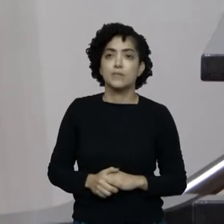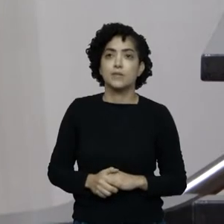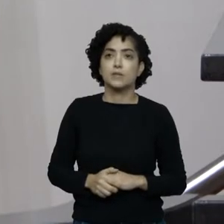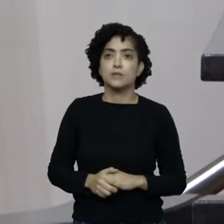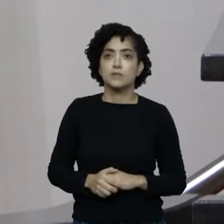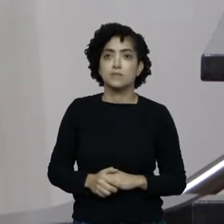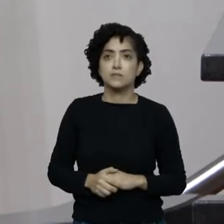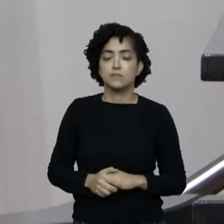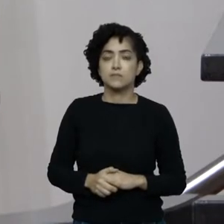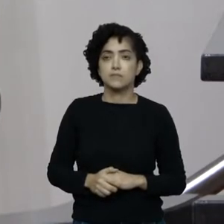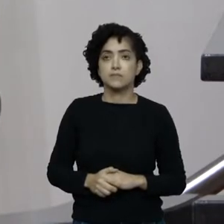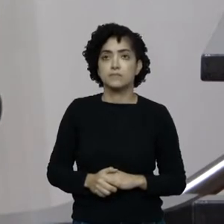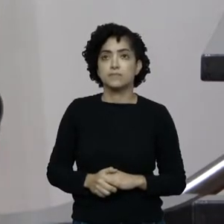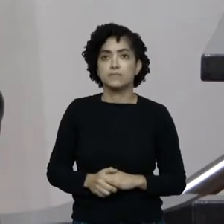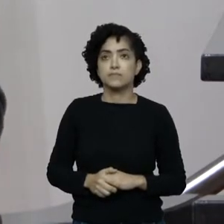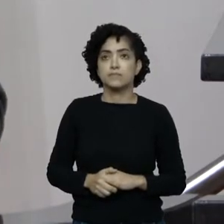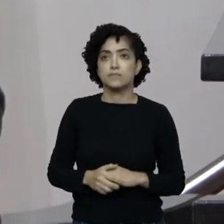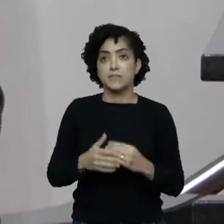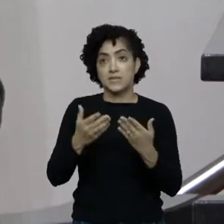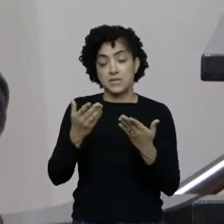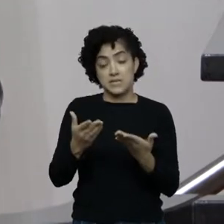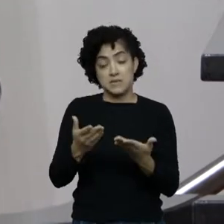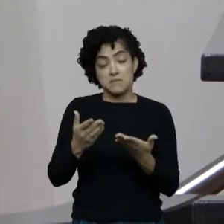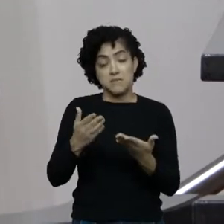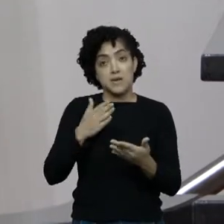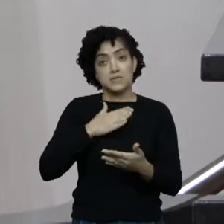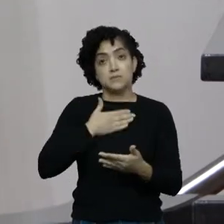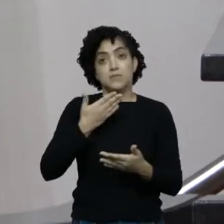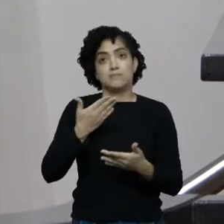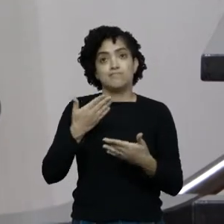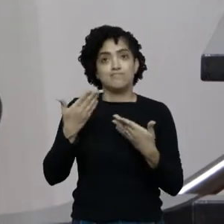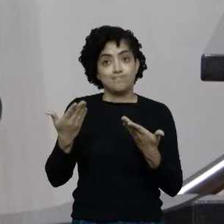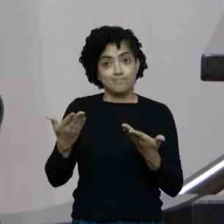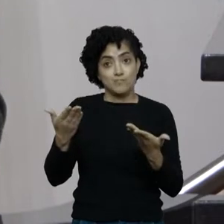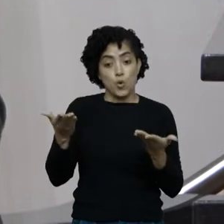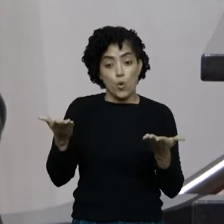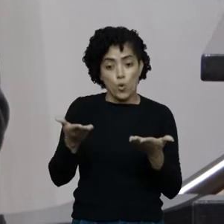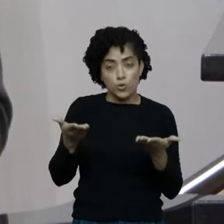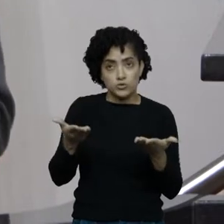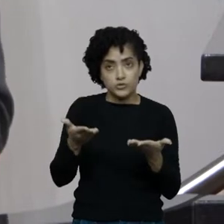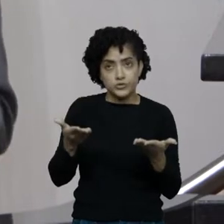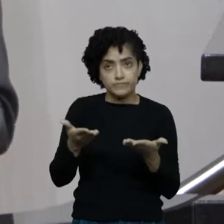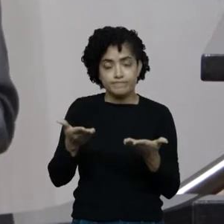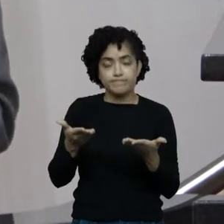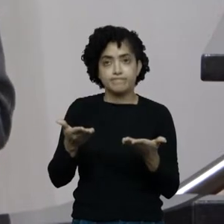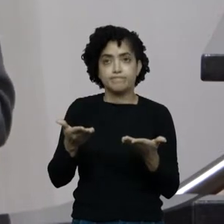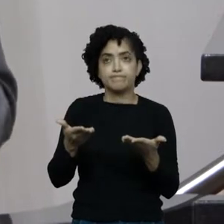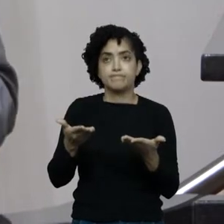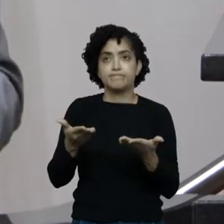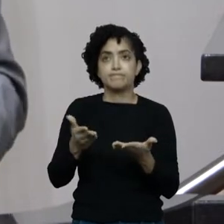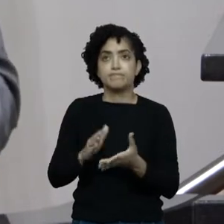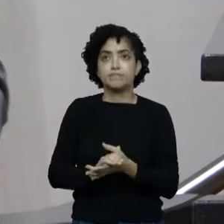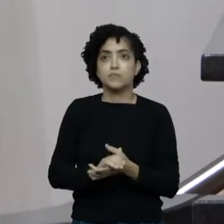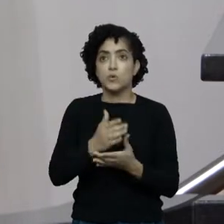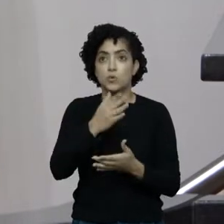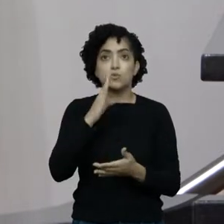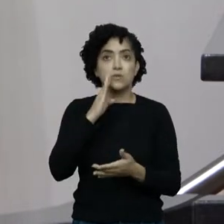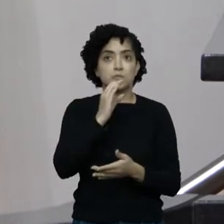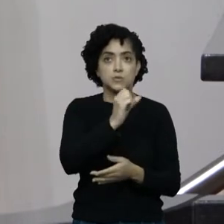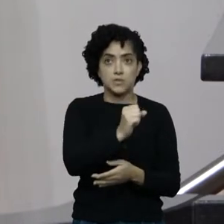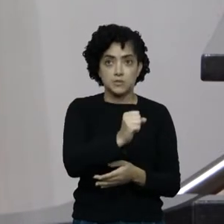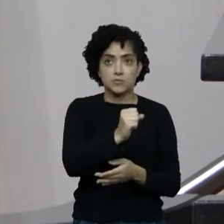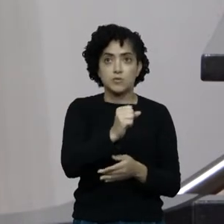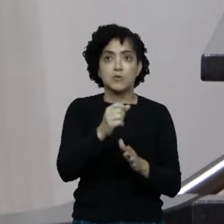e depois eu peço e para minha surpresa no dia de hoje e o deputado Bruno